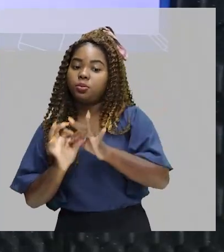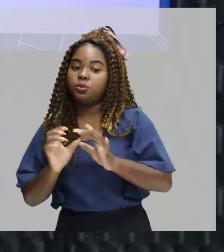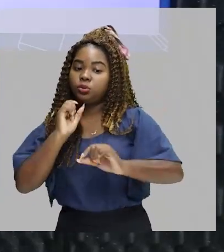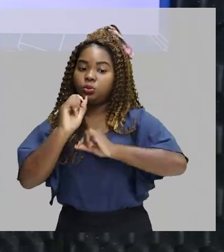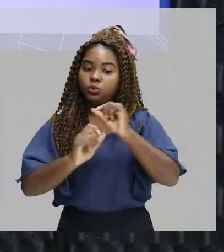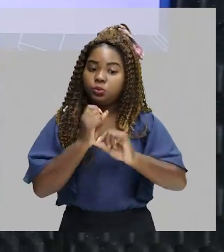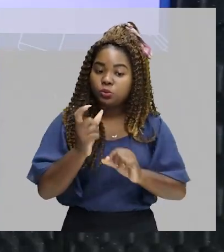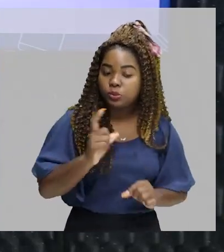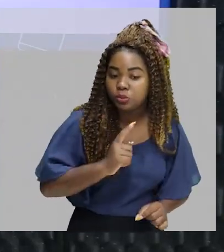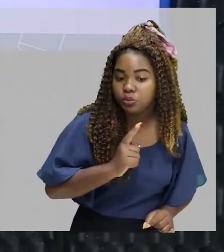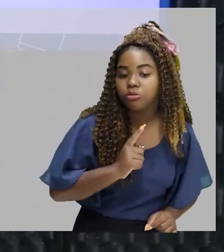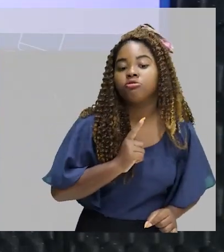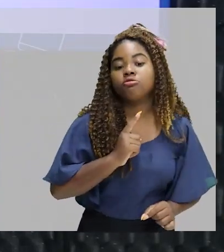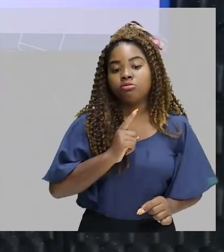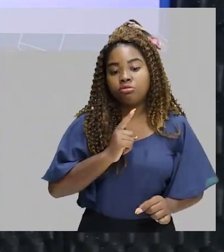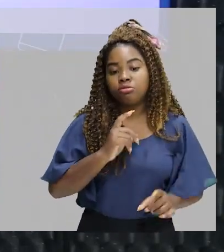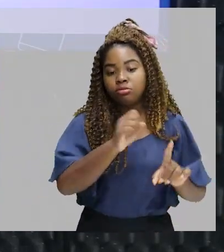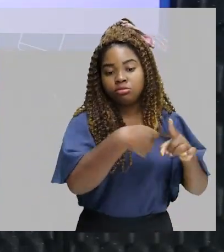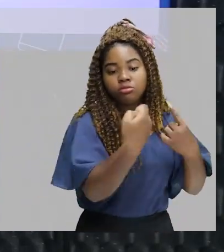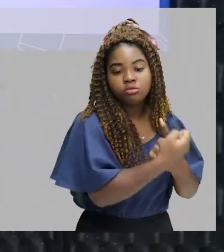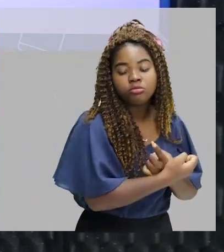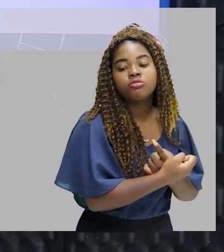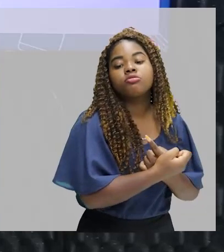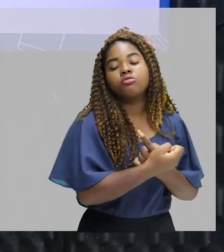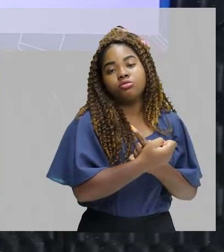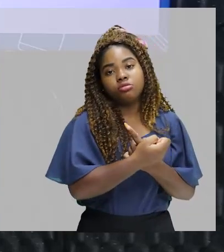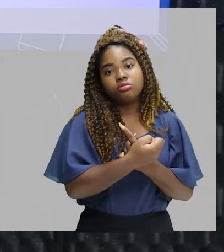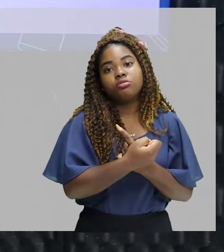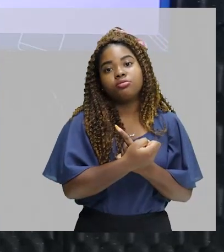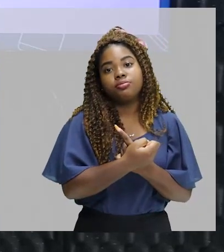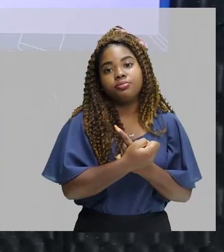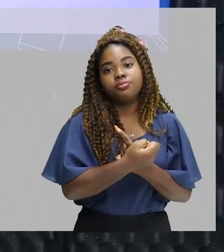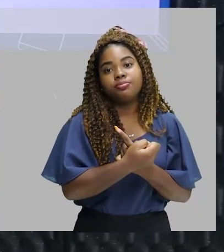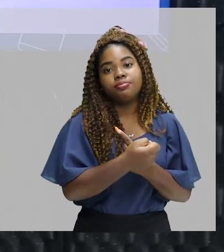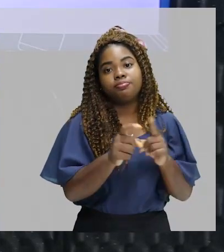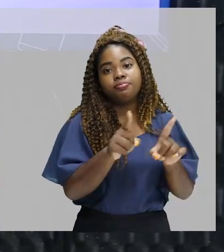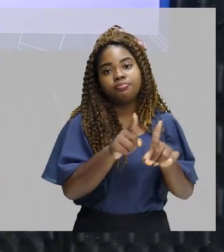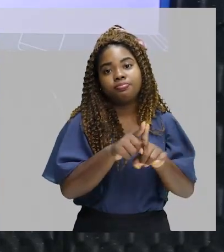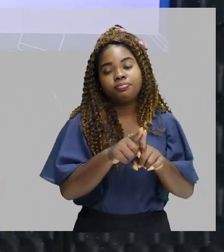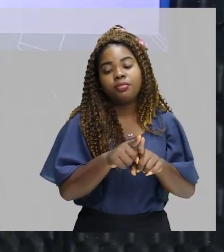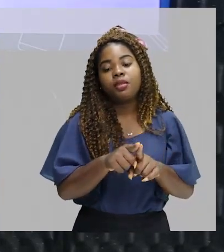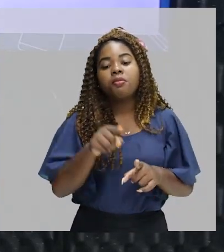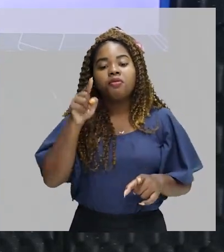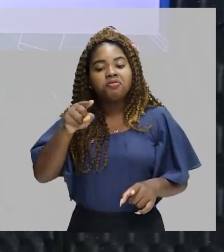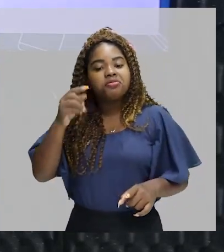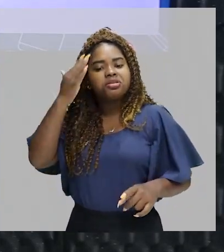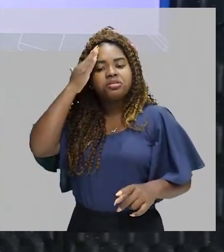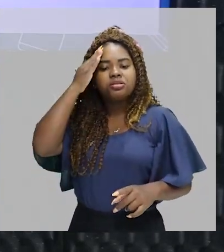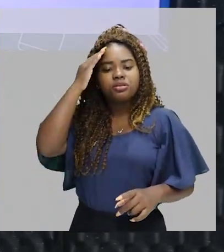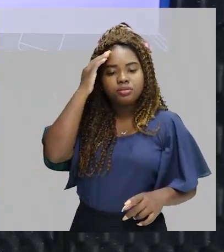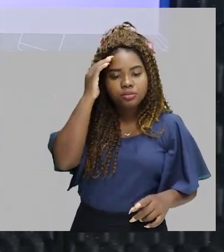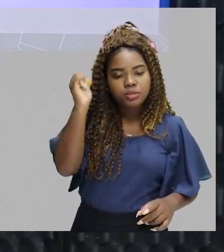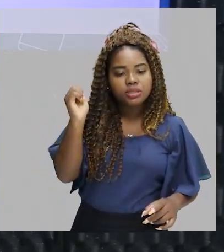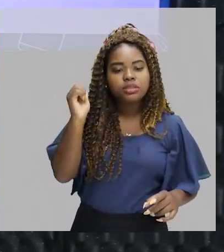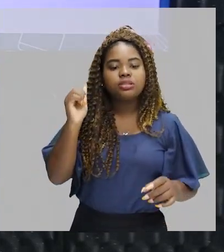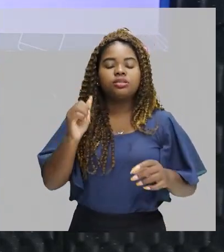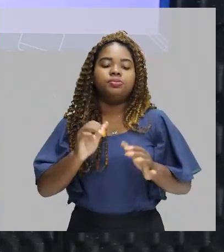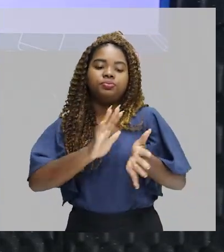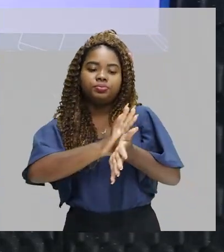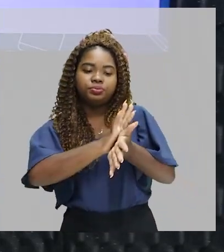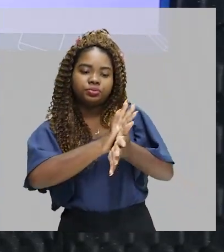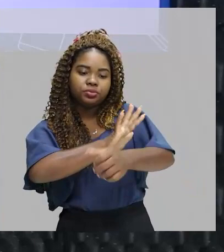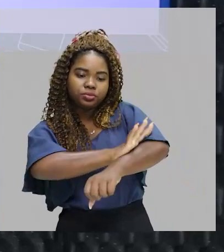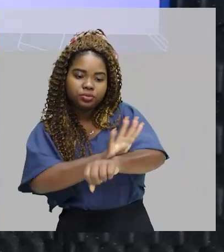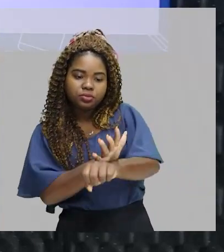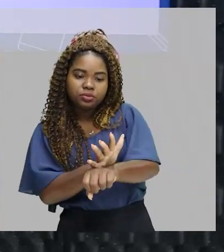se está falando na sociedade em que se está falando também, para você considerar ou não algo como racista, por